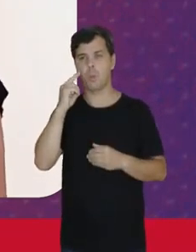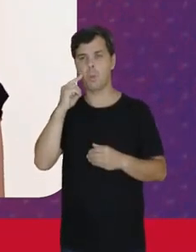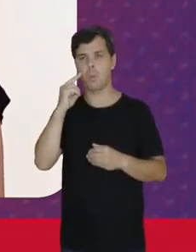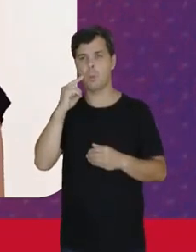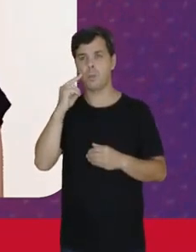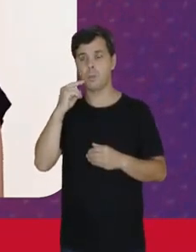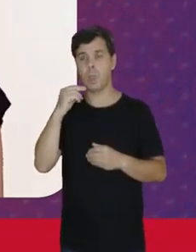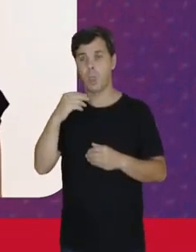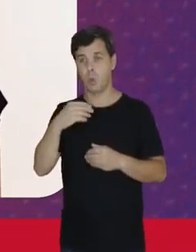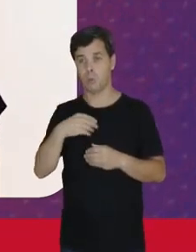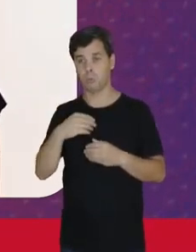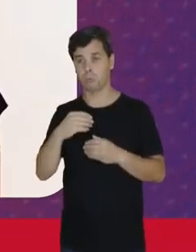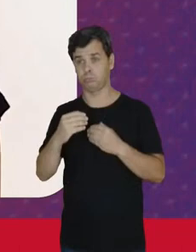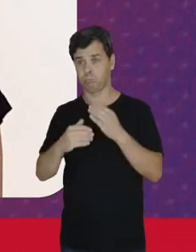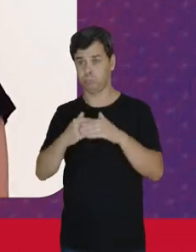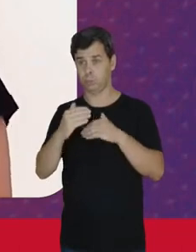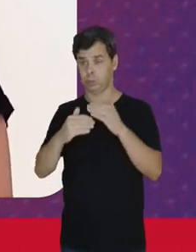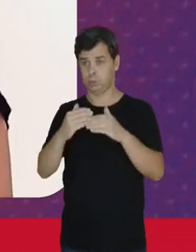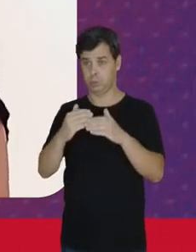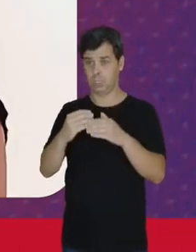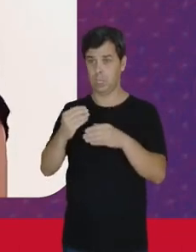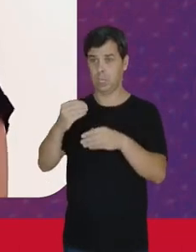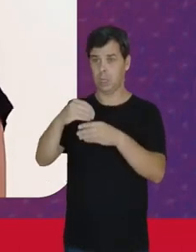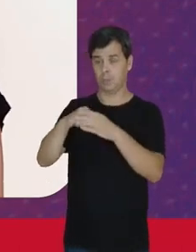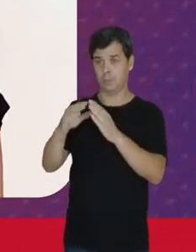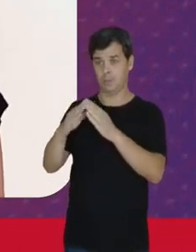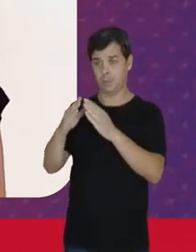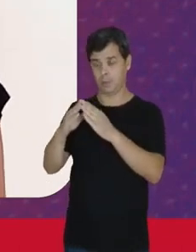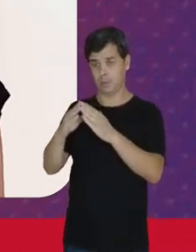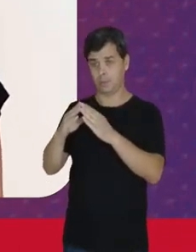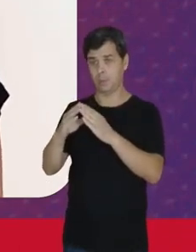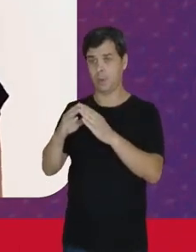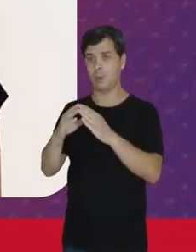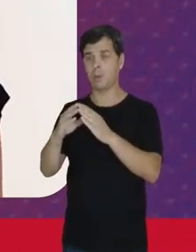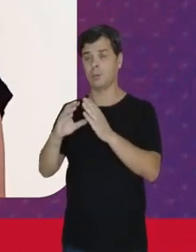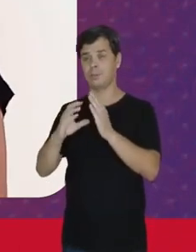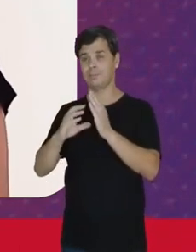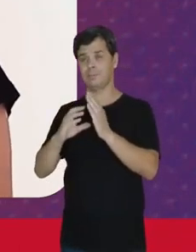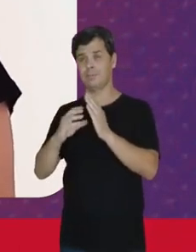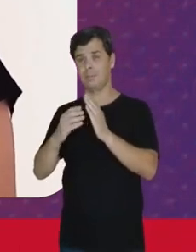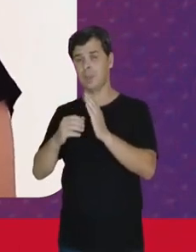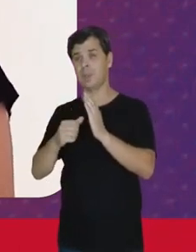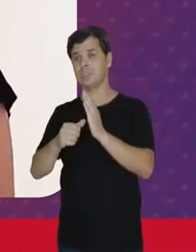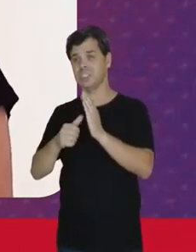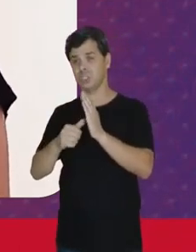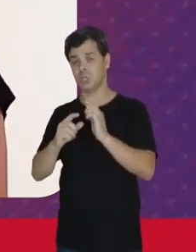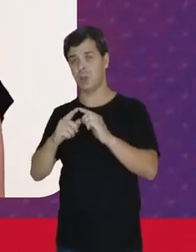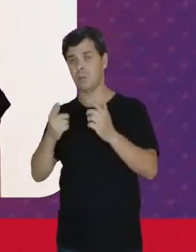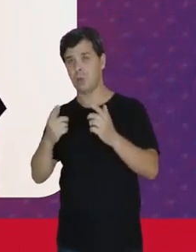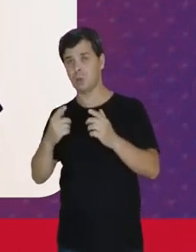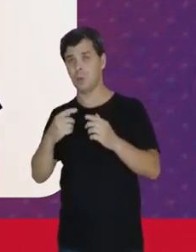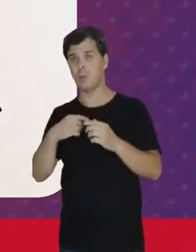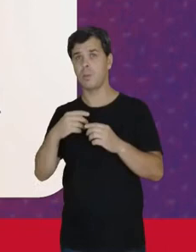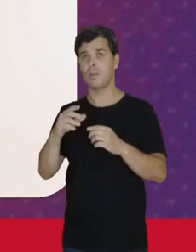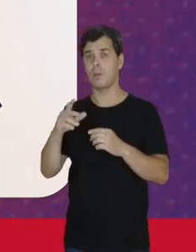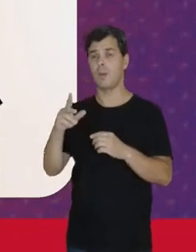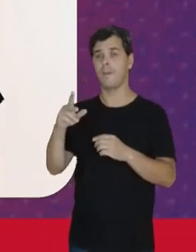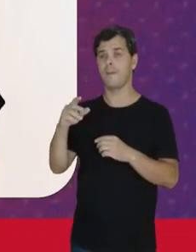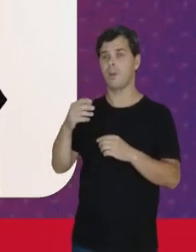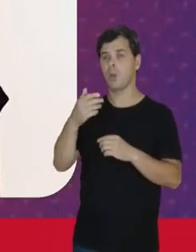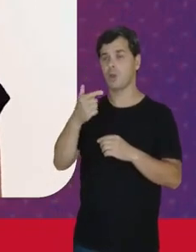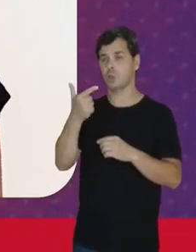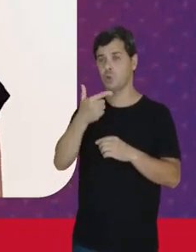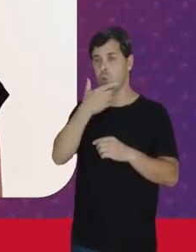com o Partido dos Trabalhadores dentro da minha casa, a partir do movimento sindical. Movimento esse, né, que o meu padrasto fazia